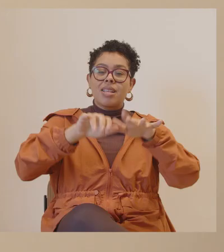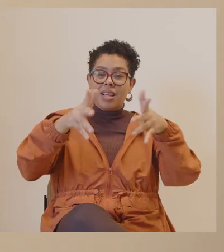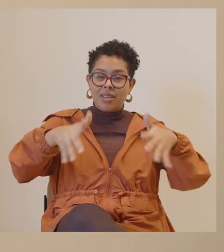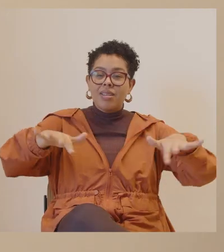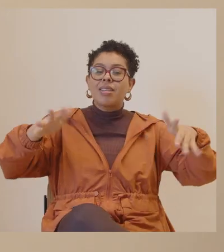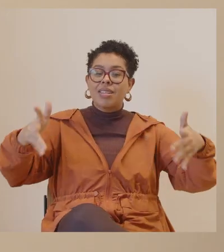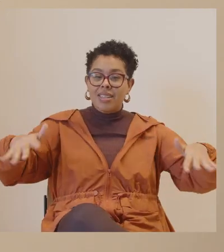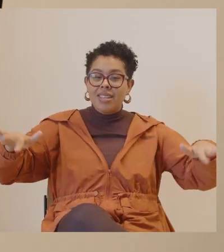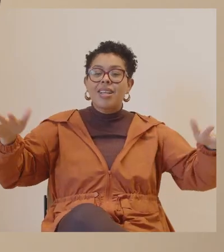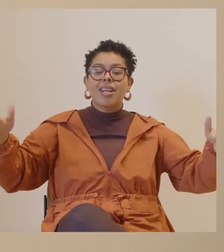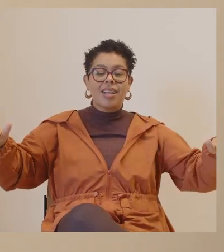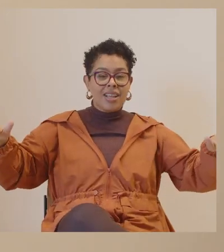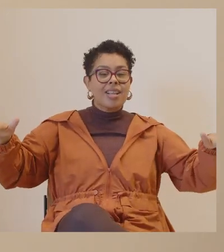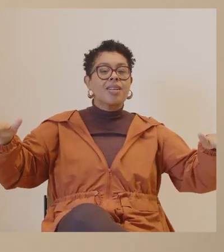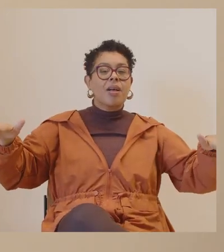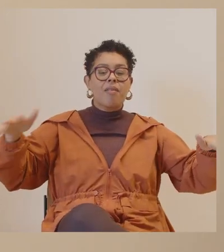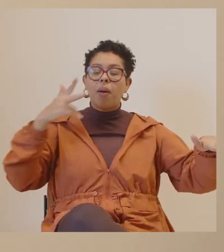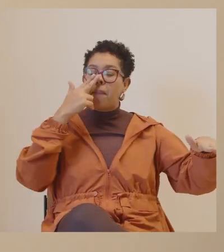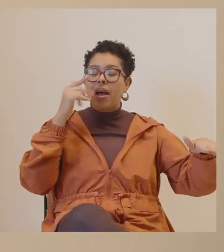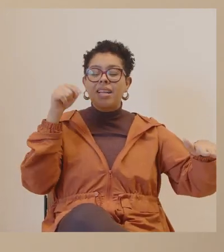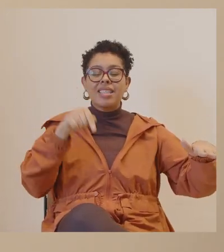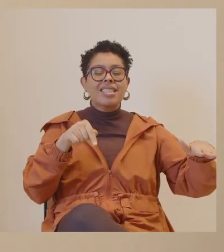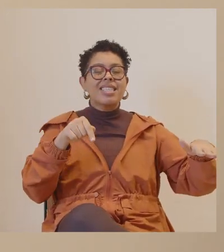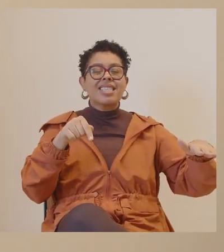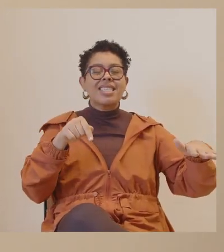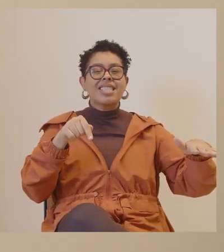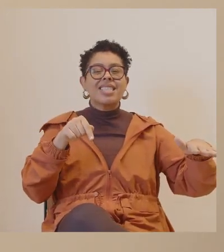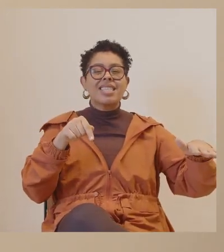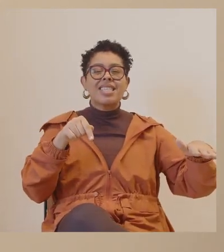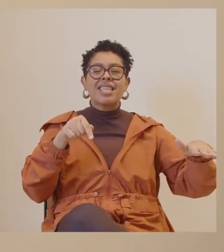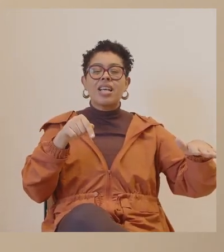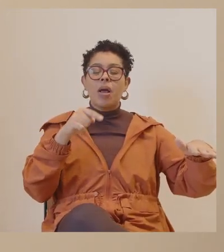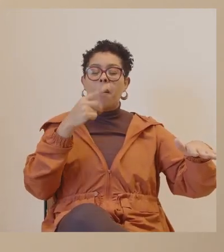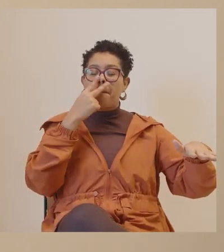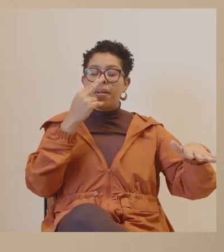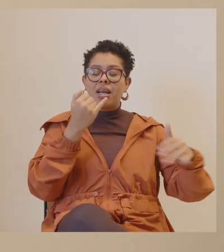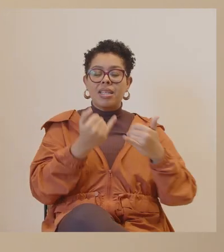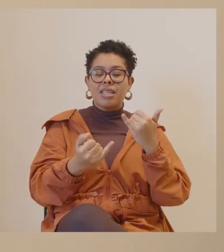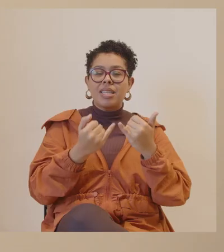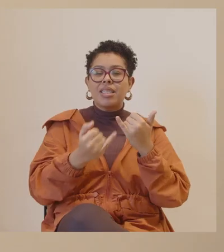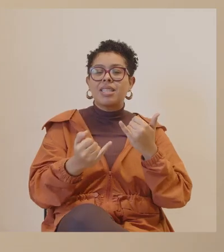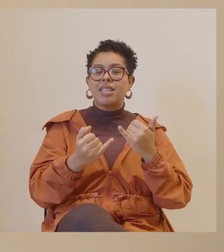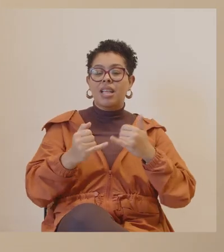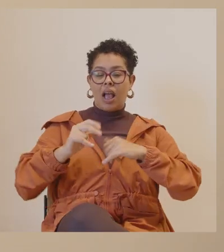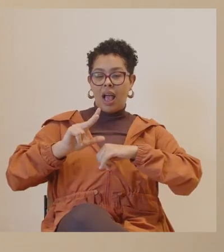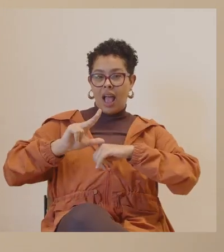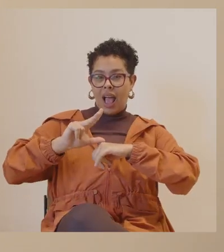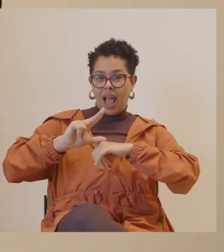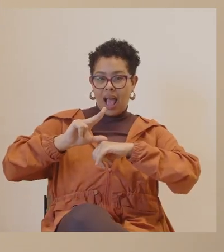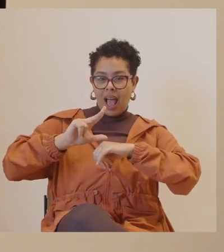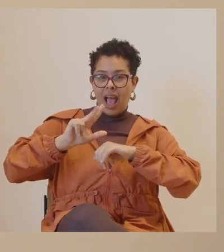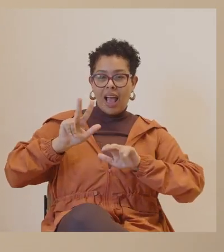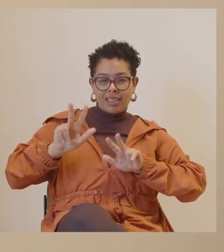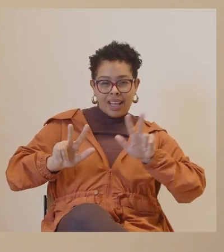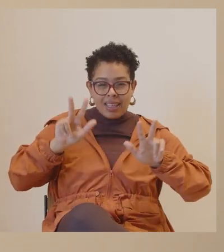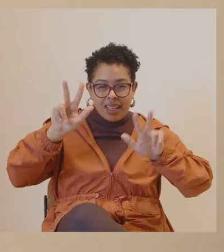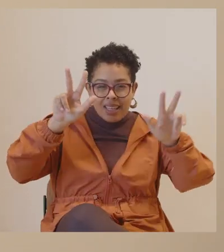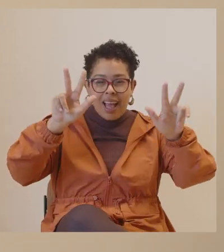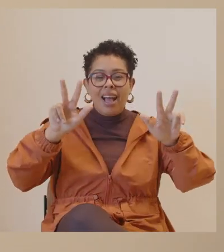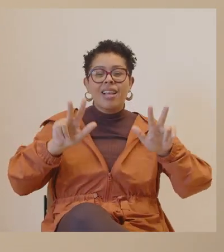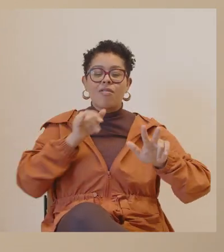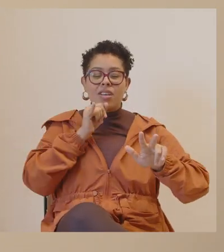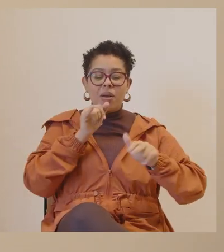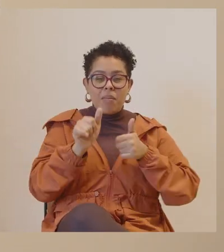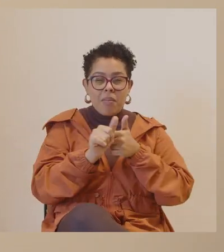estava eles falavam de um efeito de grenouille, das rãs que ficavam saltitando, né? Então, você tem